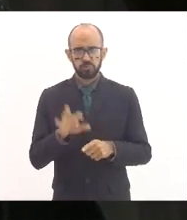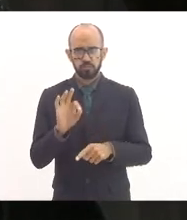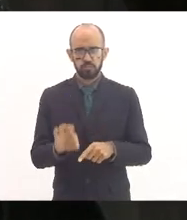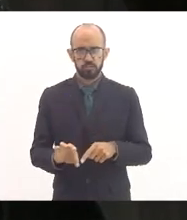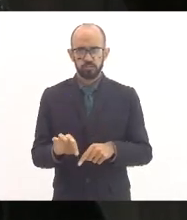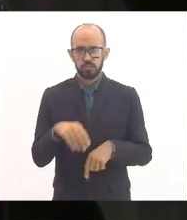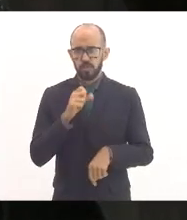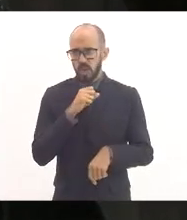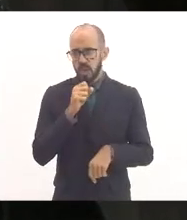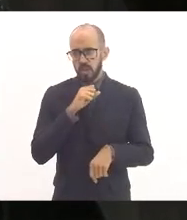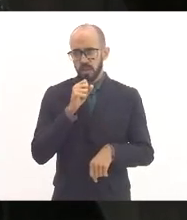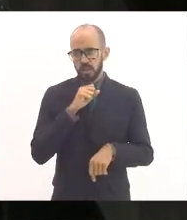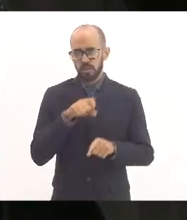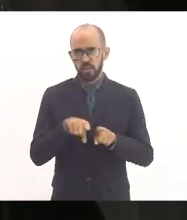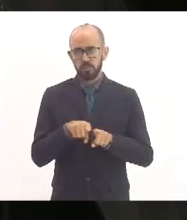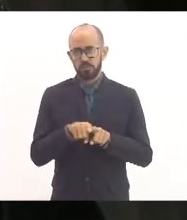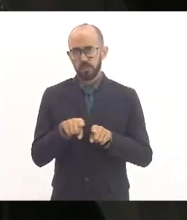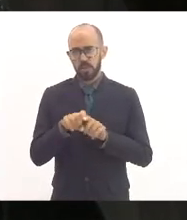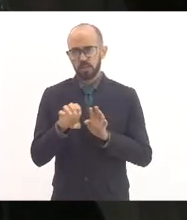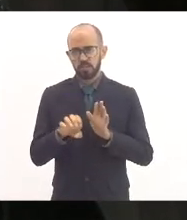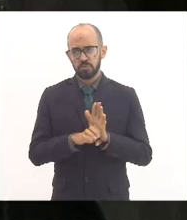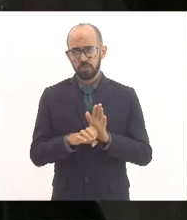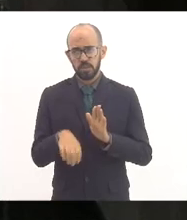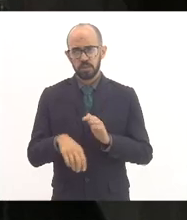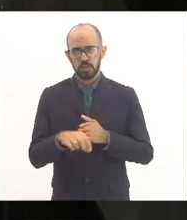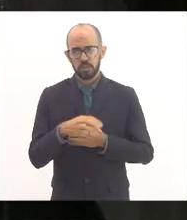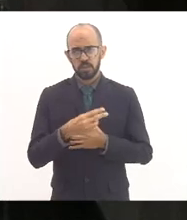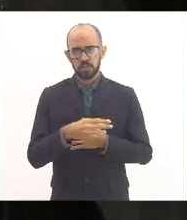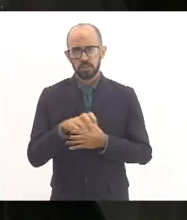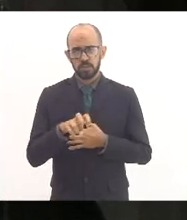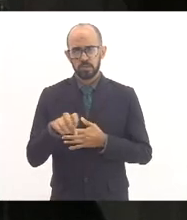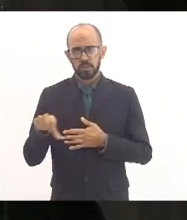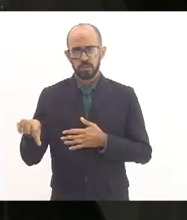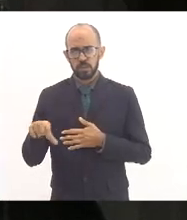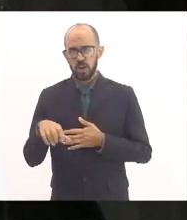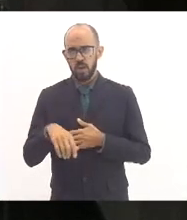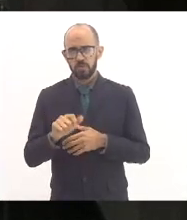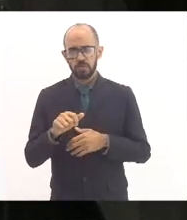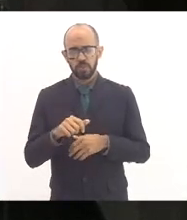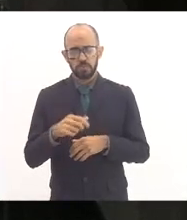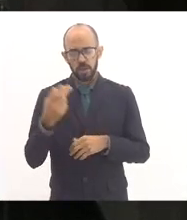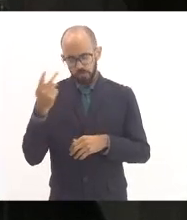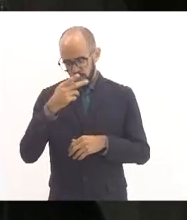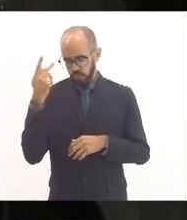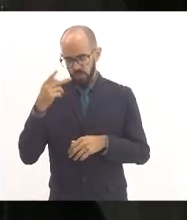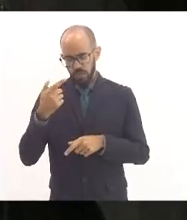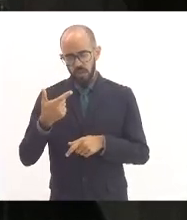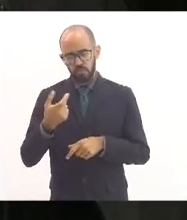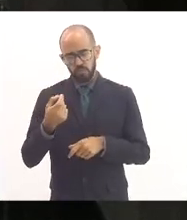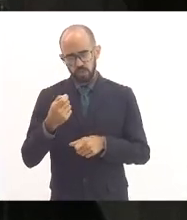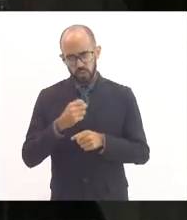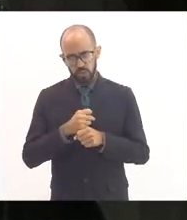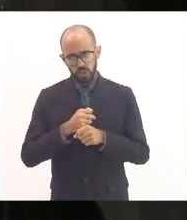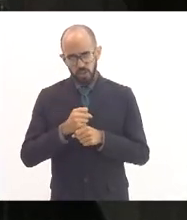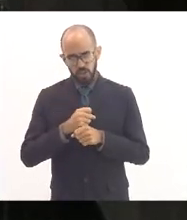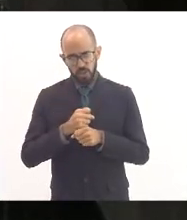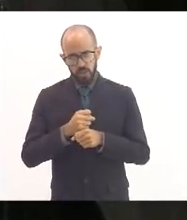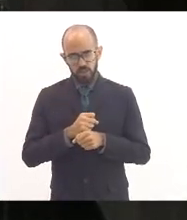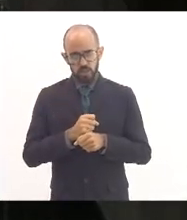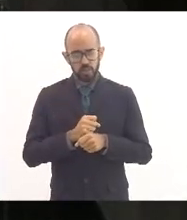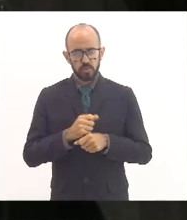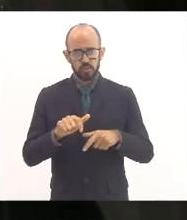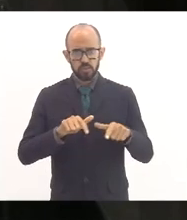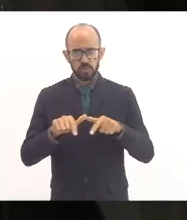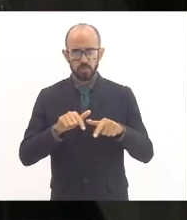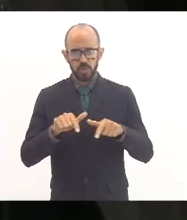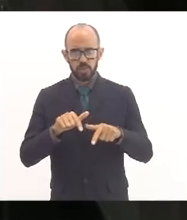também é semeados 359 o colega que tá 20 anos na Instituição a um ao nível de chegar